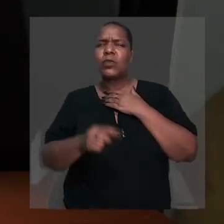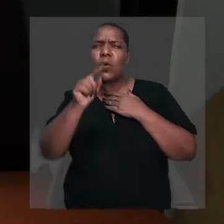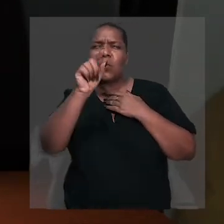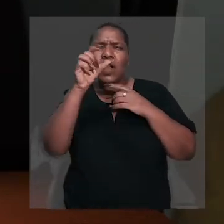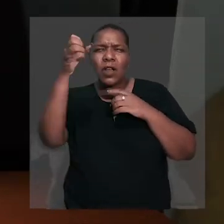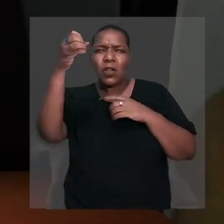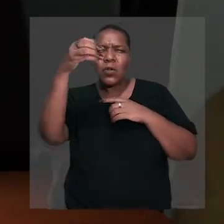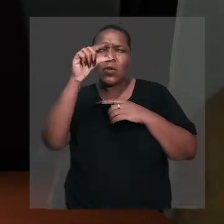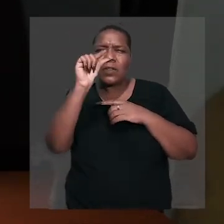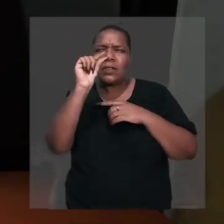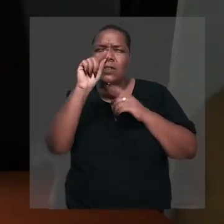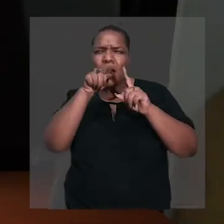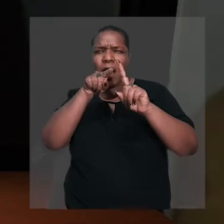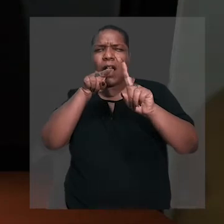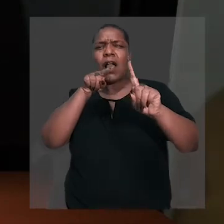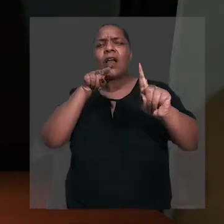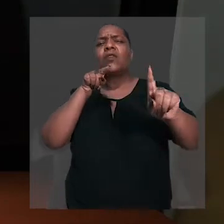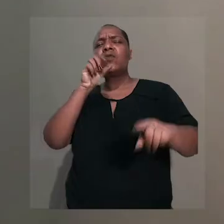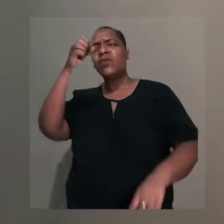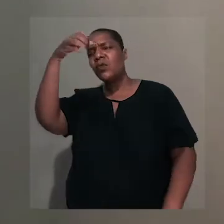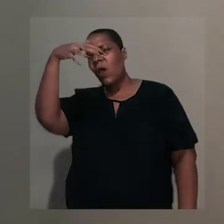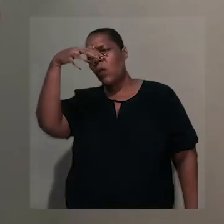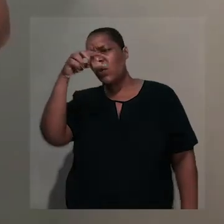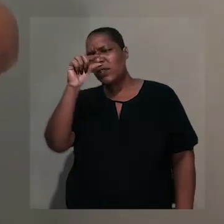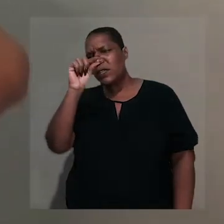uma luzinha lá no fundo.